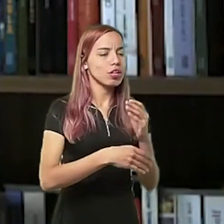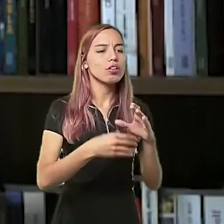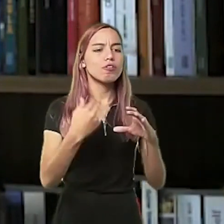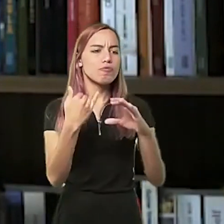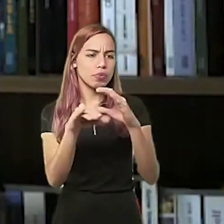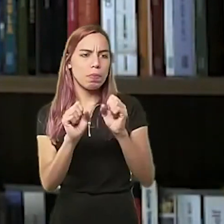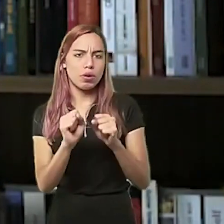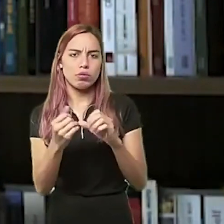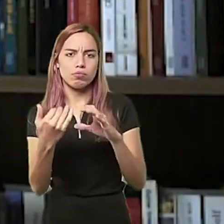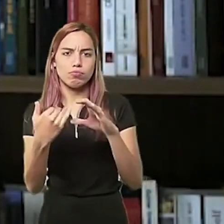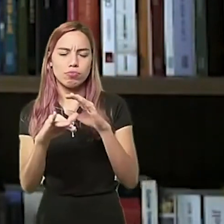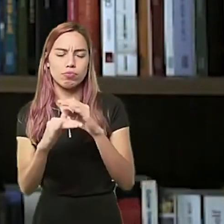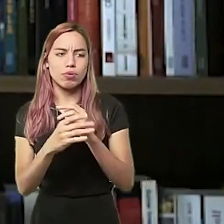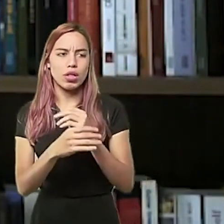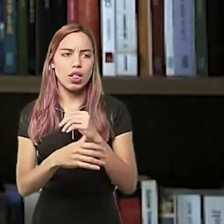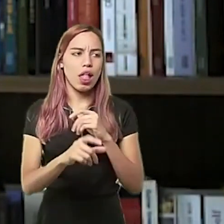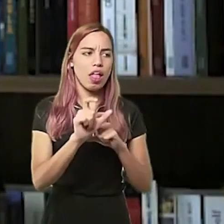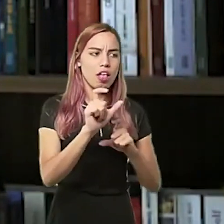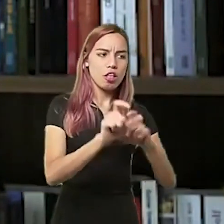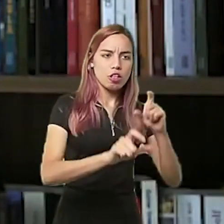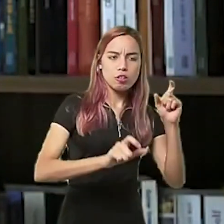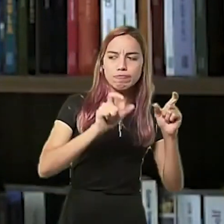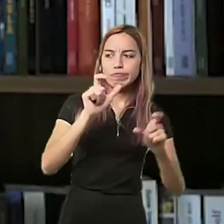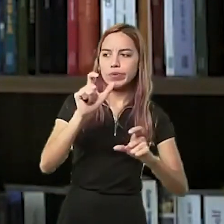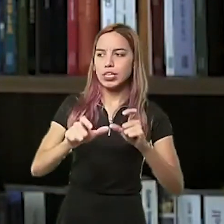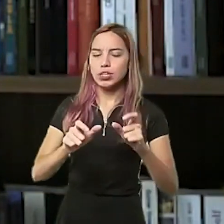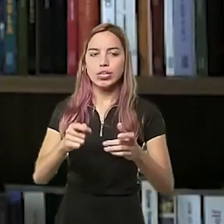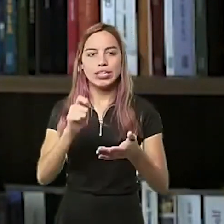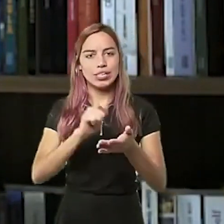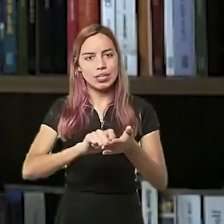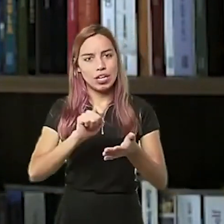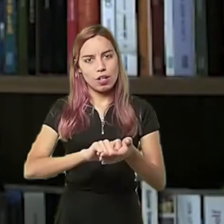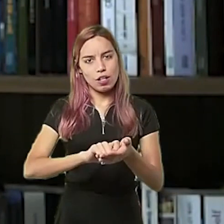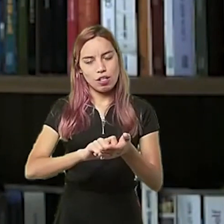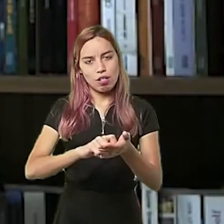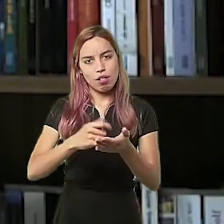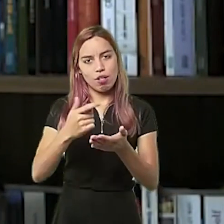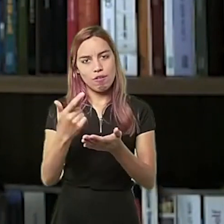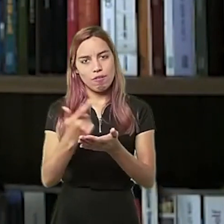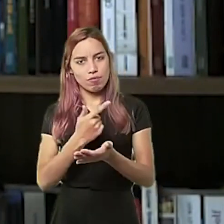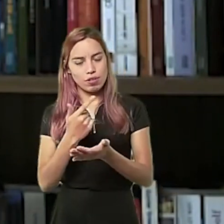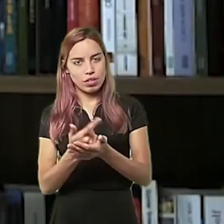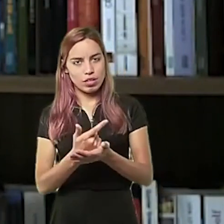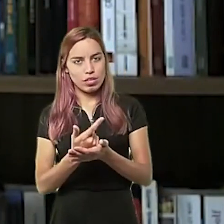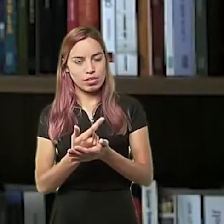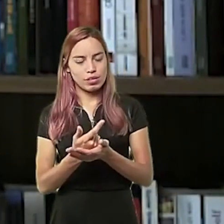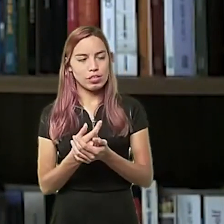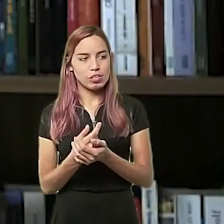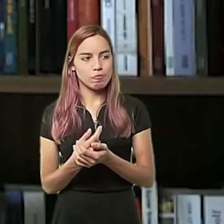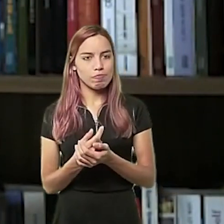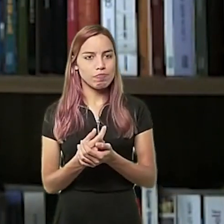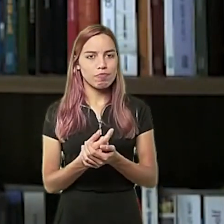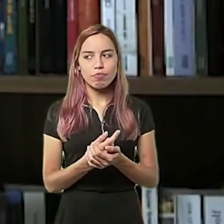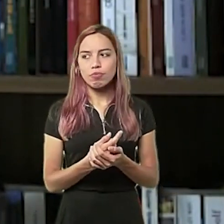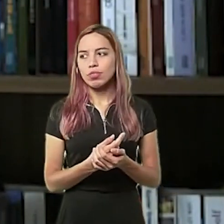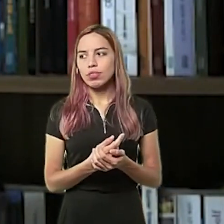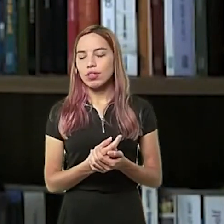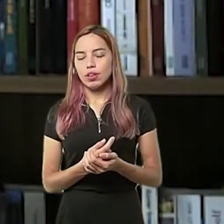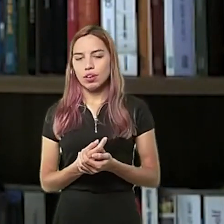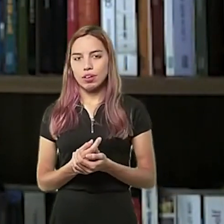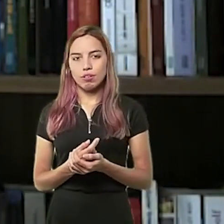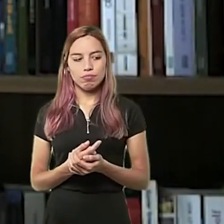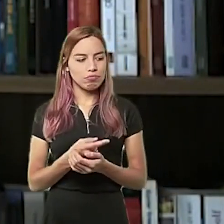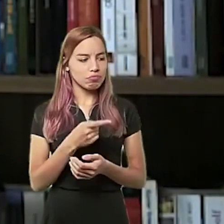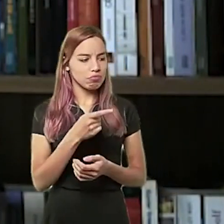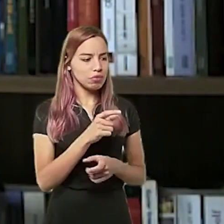que apreciam literatura, ou que escrevem sobre literatura para blogs, etc. E o livro foi